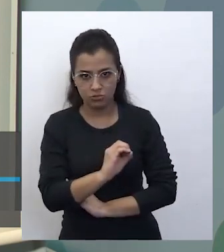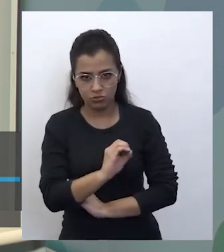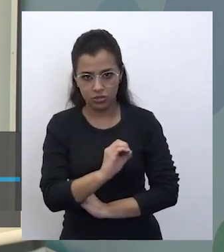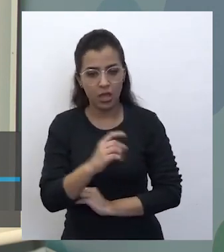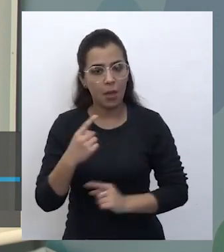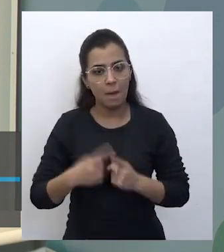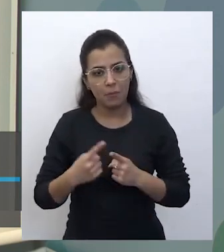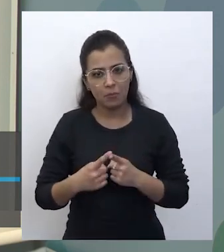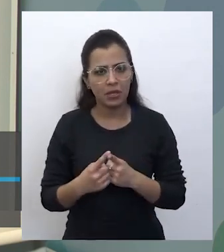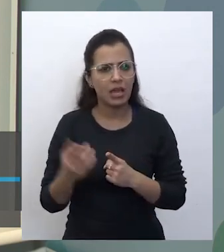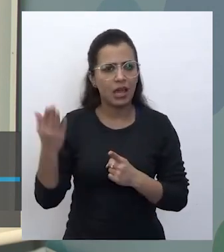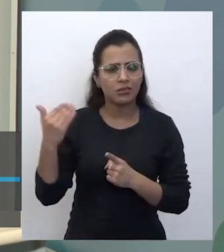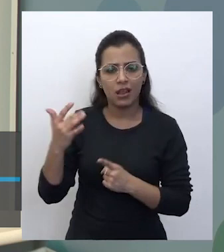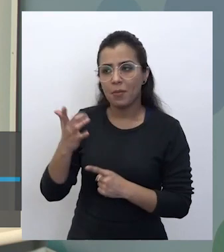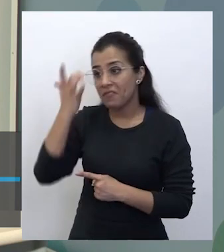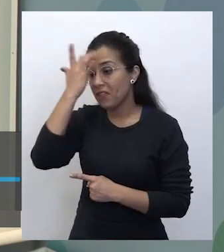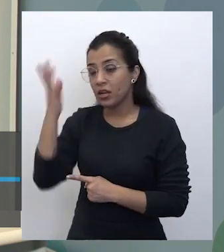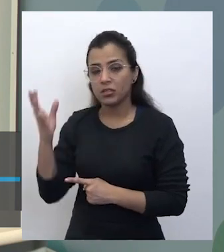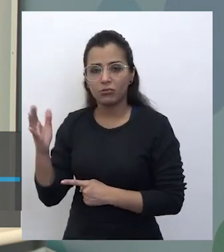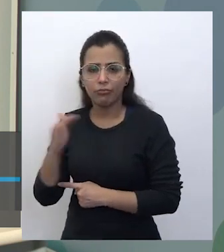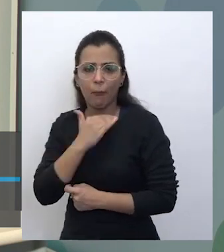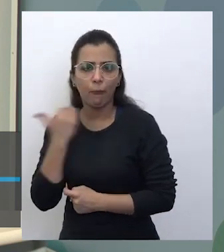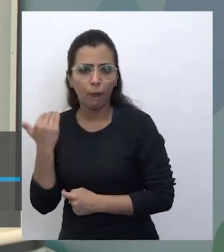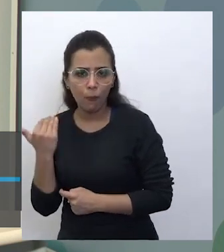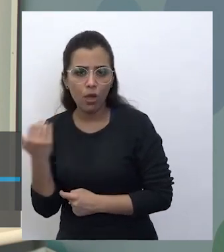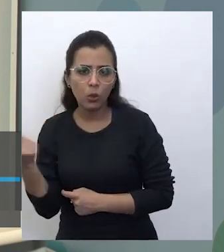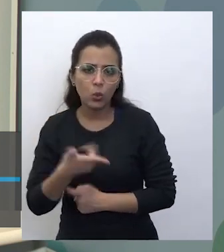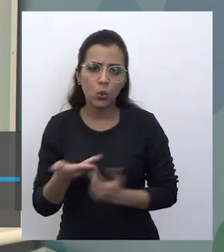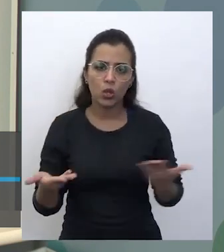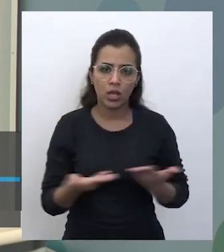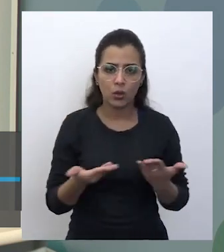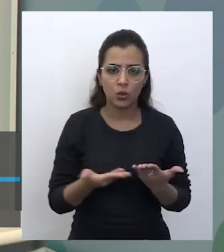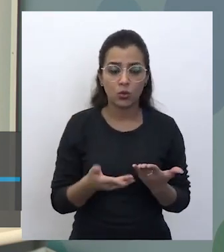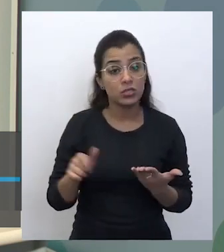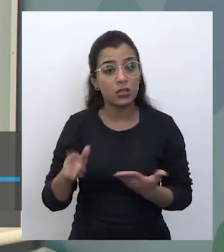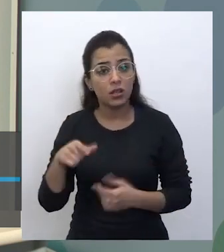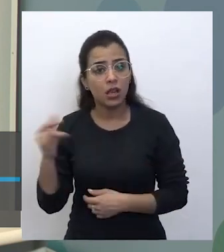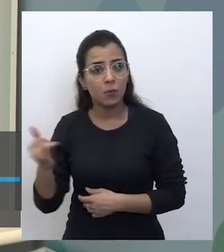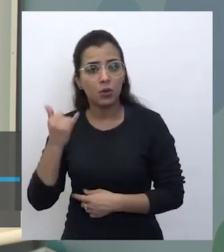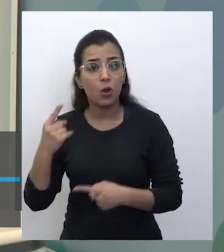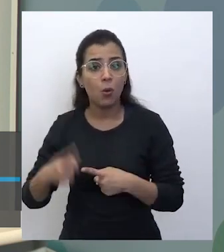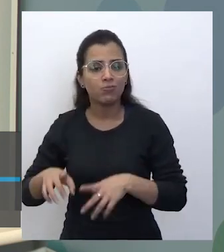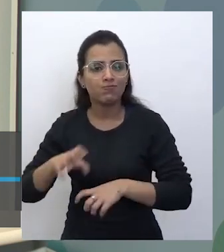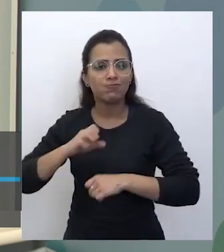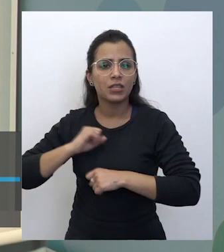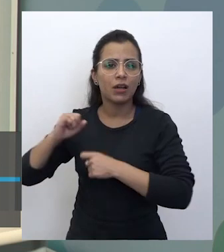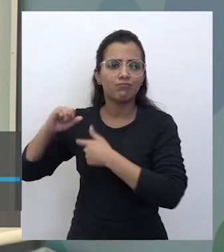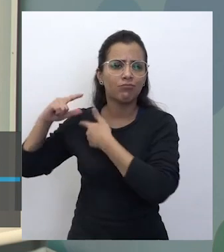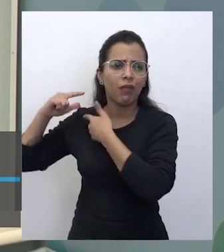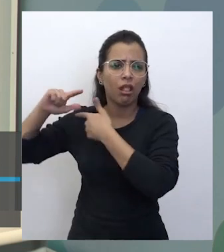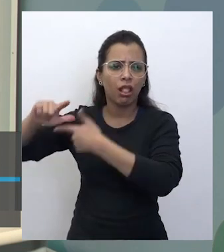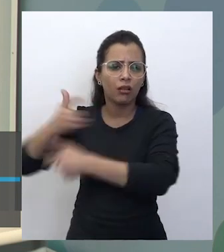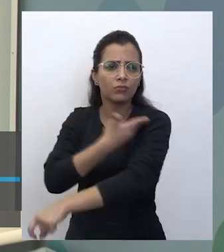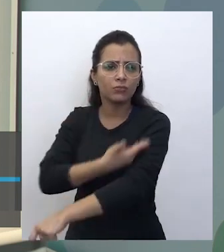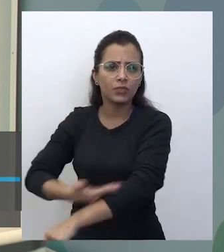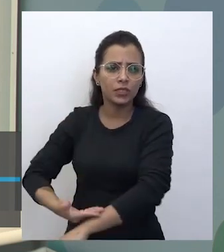fácil, era muito mais rápido. E isso é importante porque o apego a algumas tradições, epidemias de